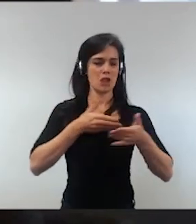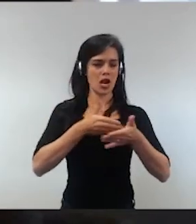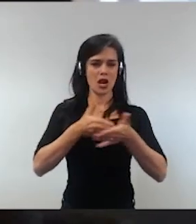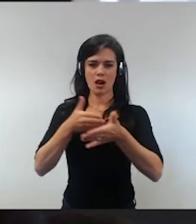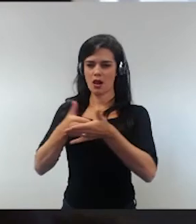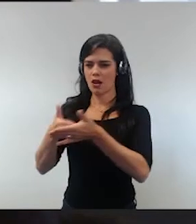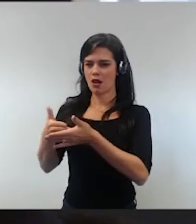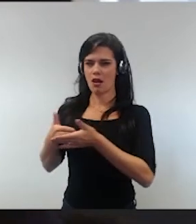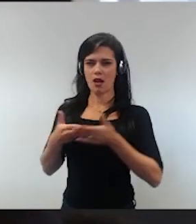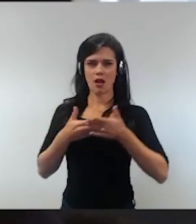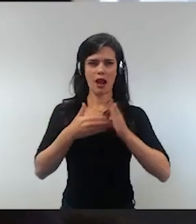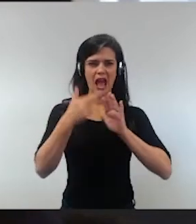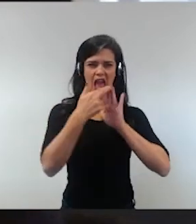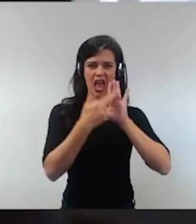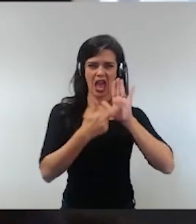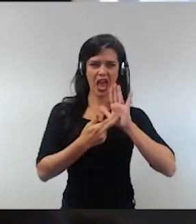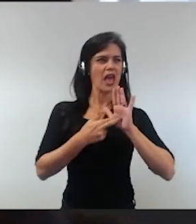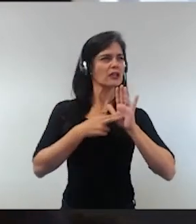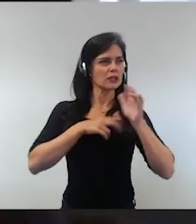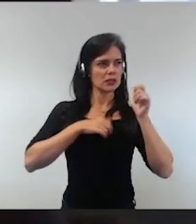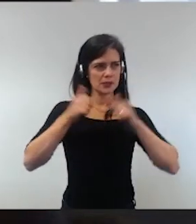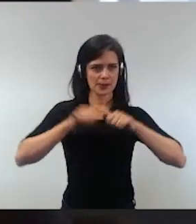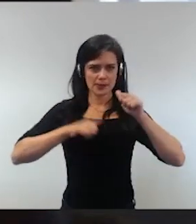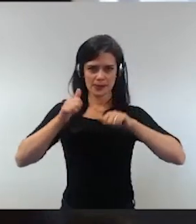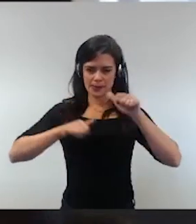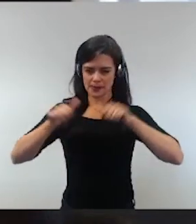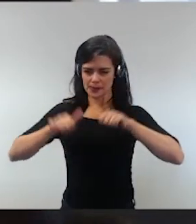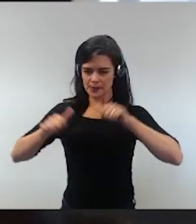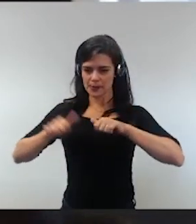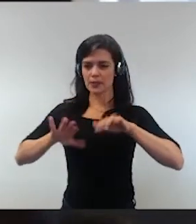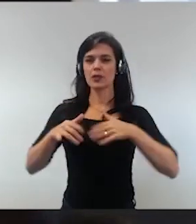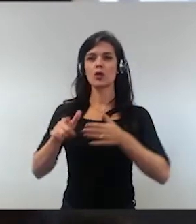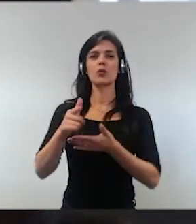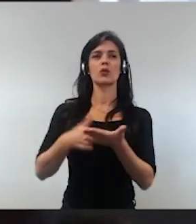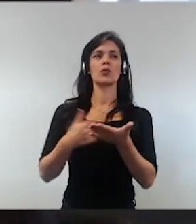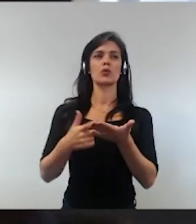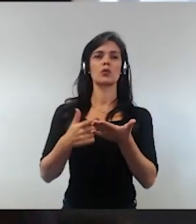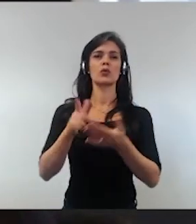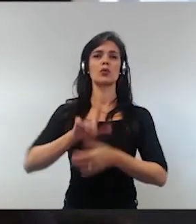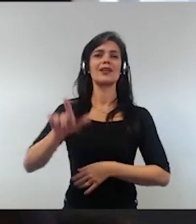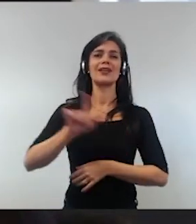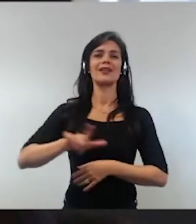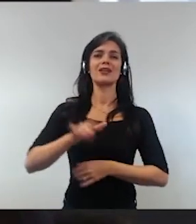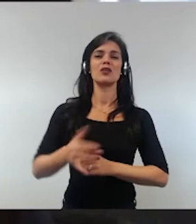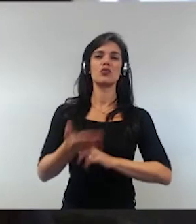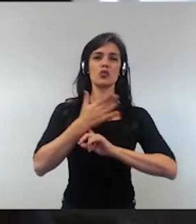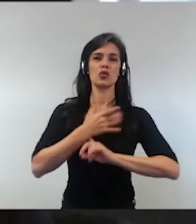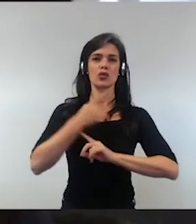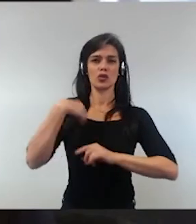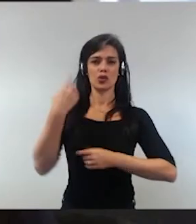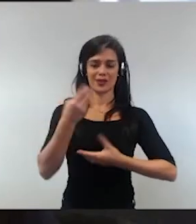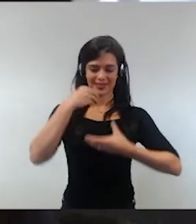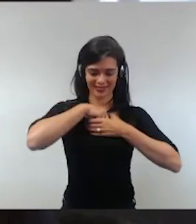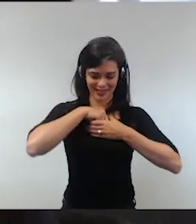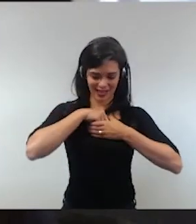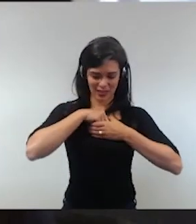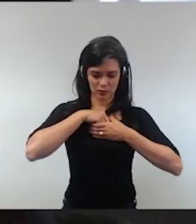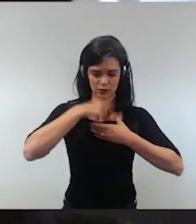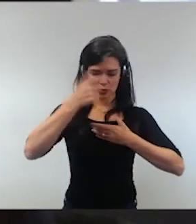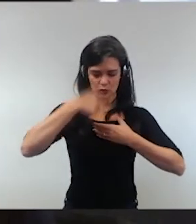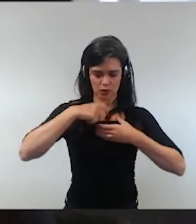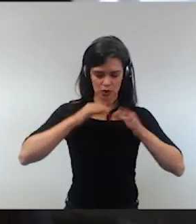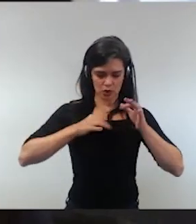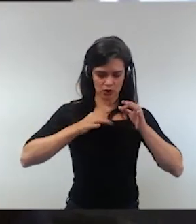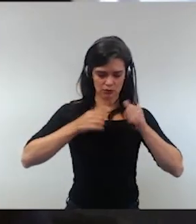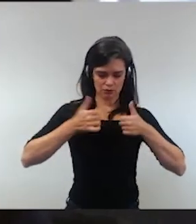barreiras, de tabus. Eu acho que os livros eles nos ajudam a fazer com que esse julgador interno nosso ele se